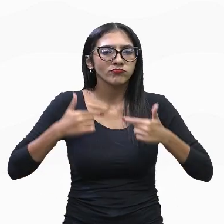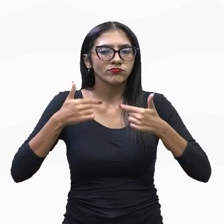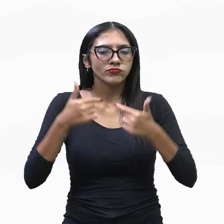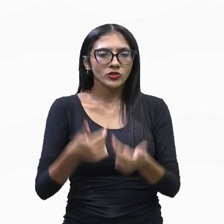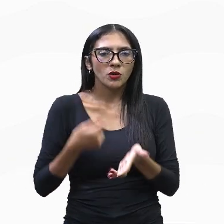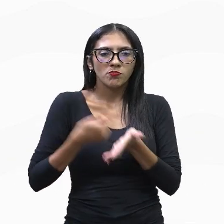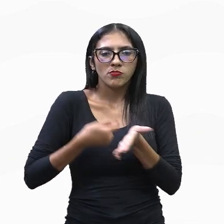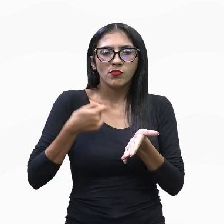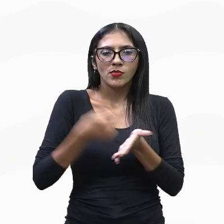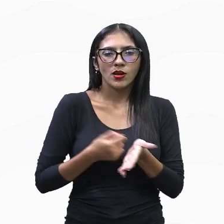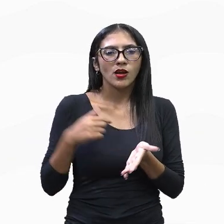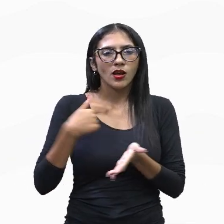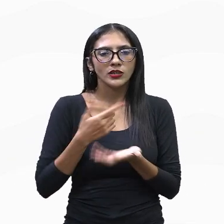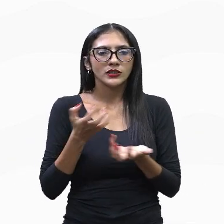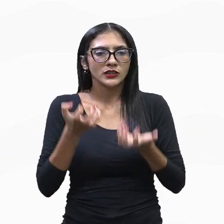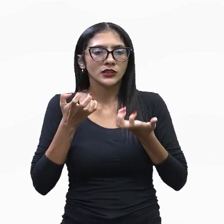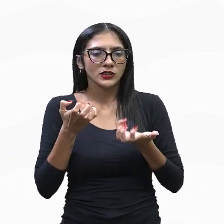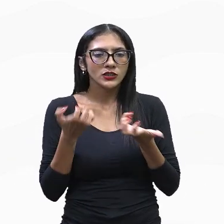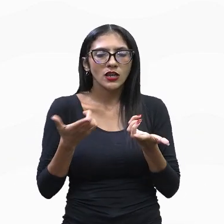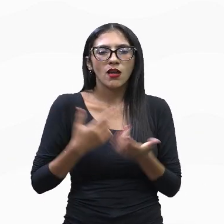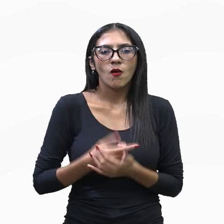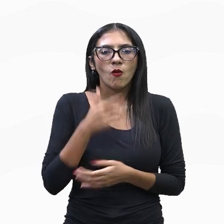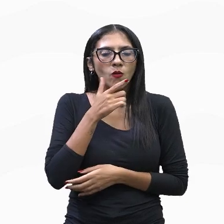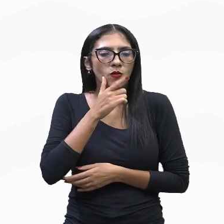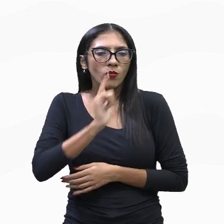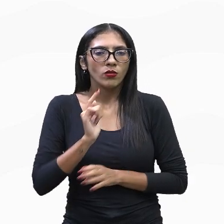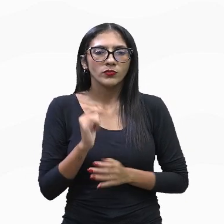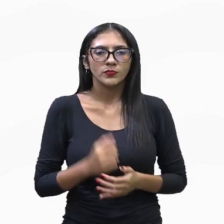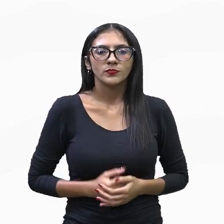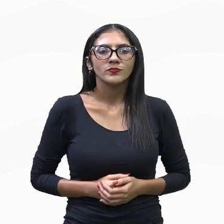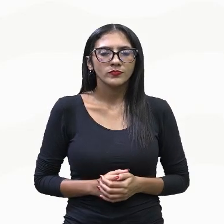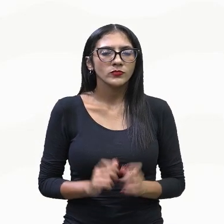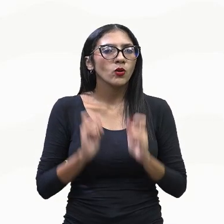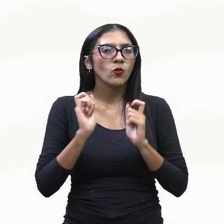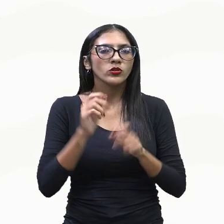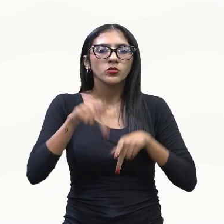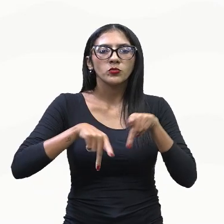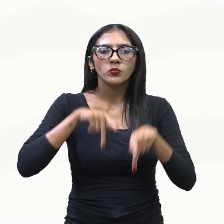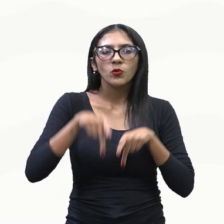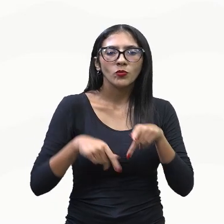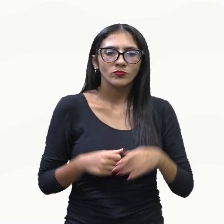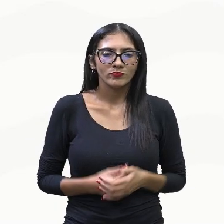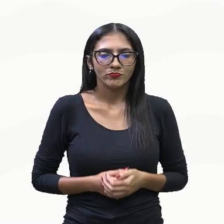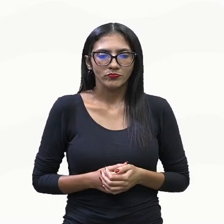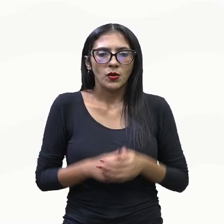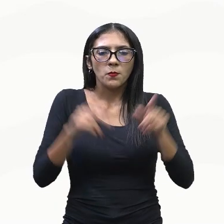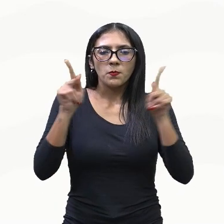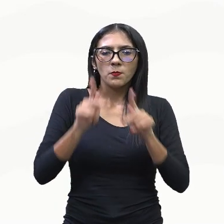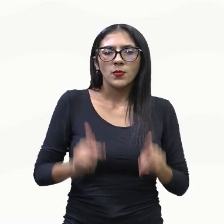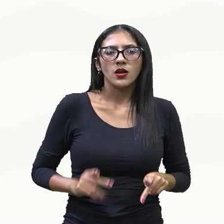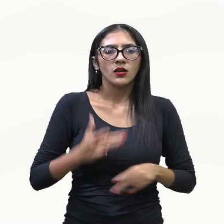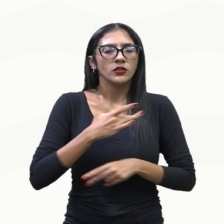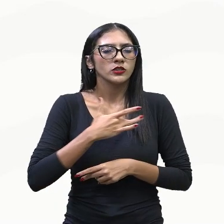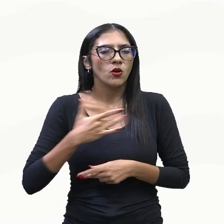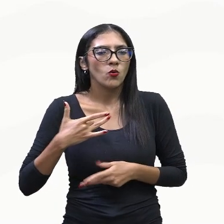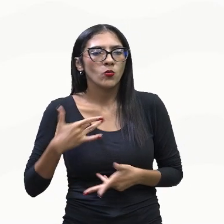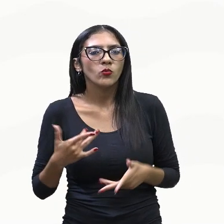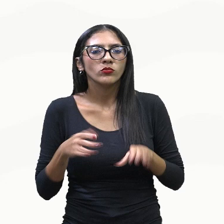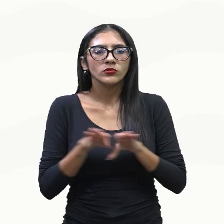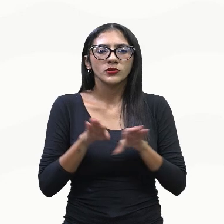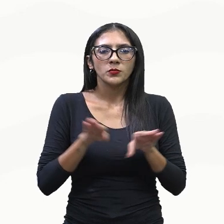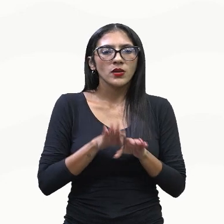minha vez. Observem aqui, o que os povos defendem, a paz, a saúde, a crença,